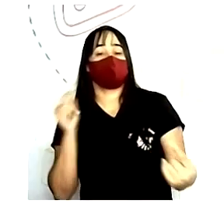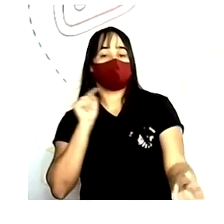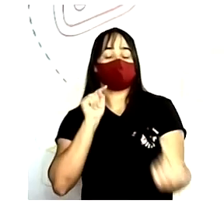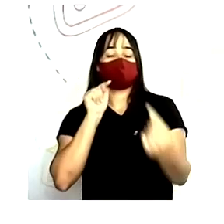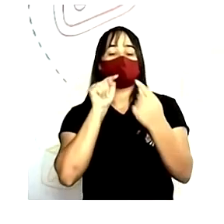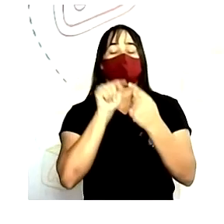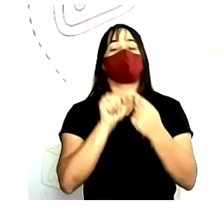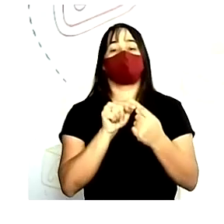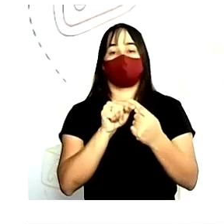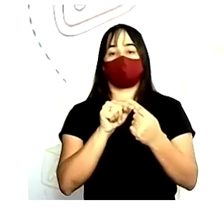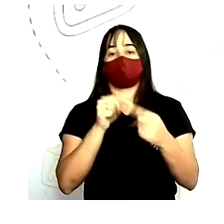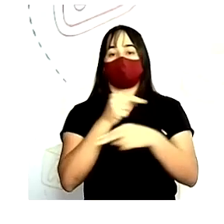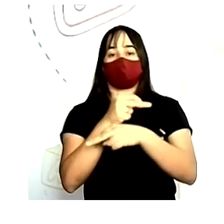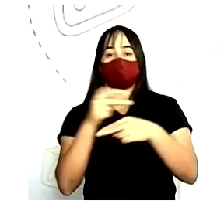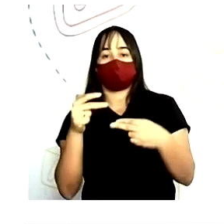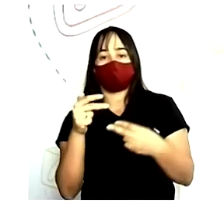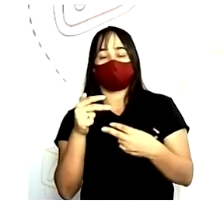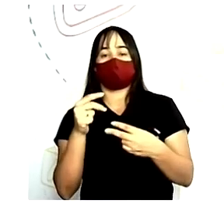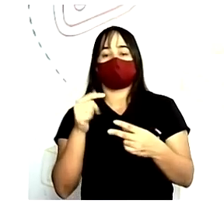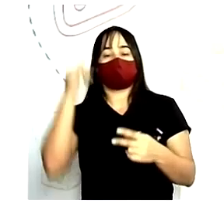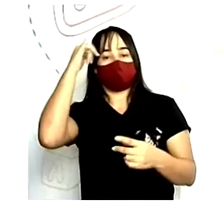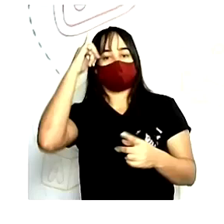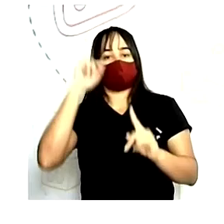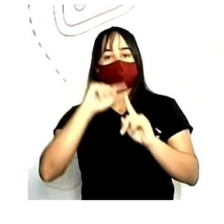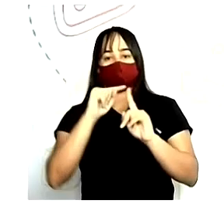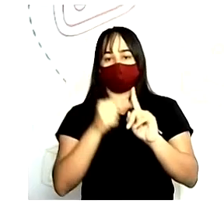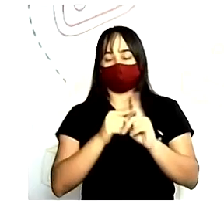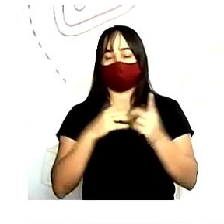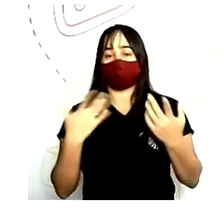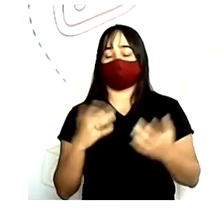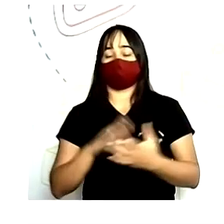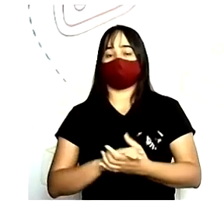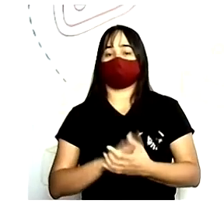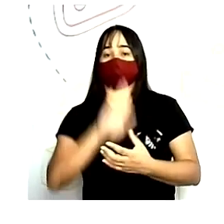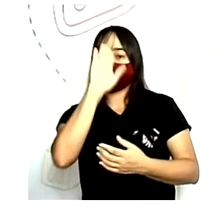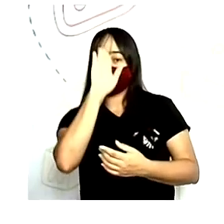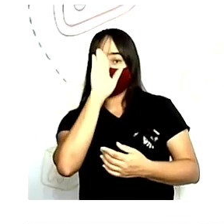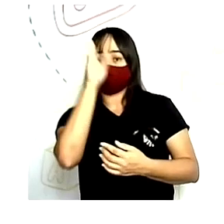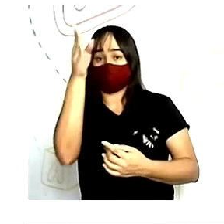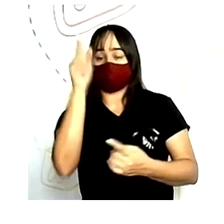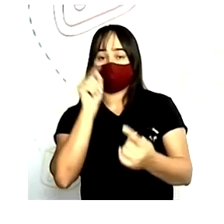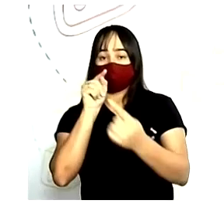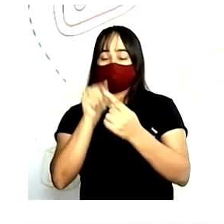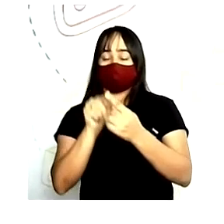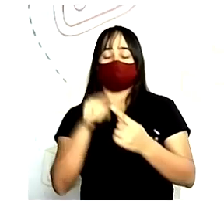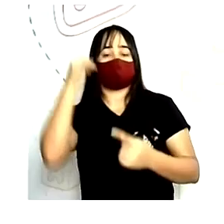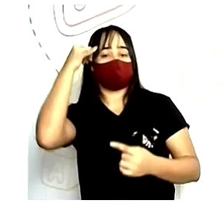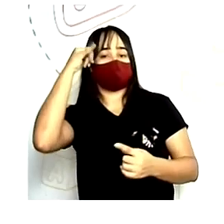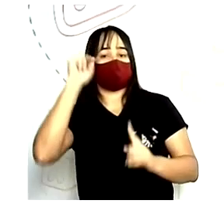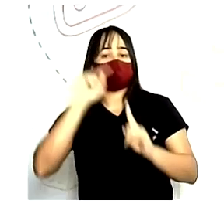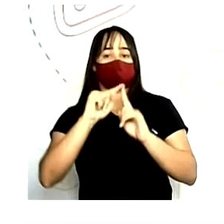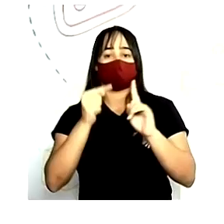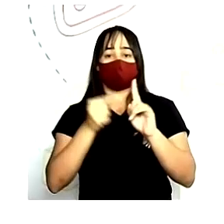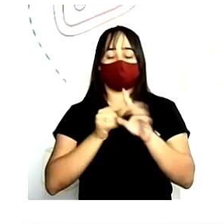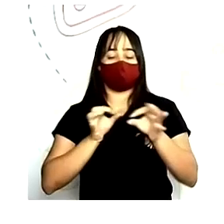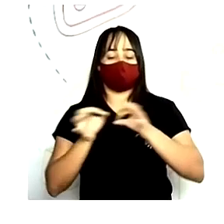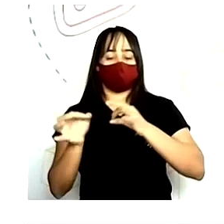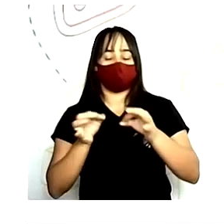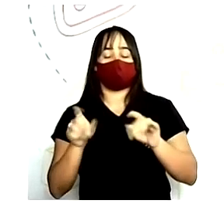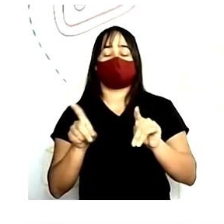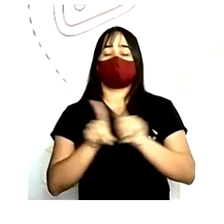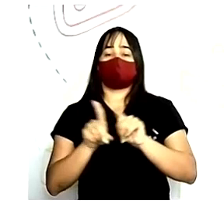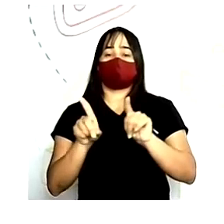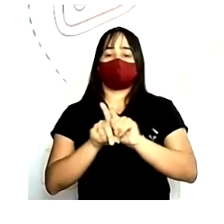métodos contraceptivos? O primeiro objetivo, o grande objetivo, na verdade, é evitar uma gravidez não programada e prevenir